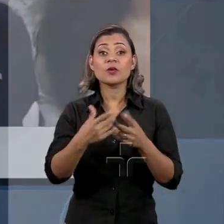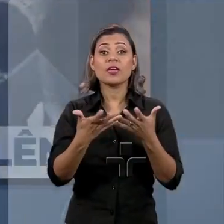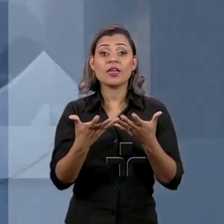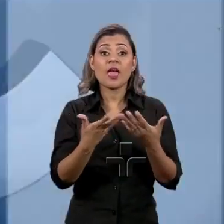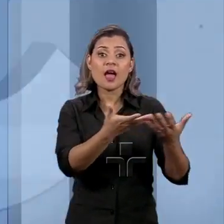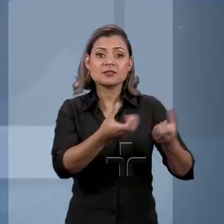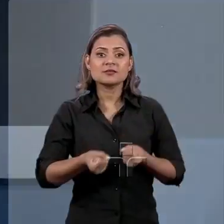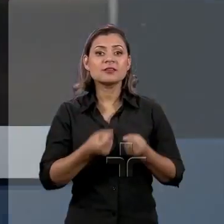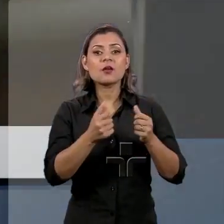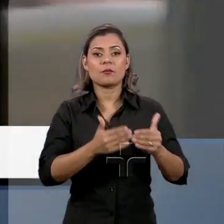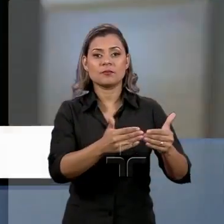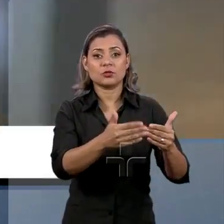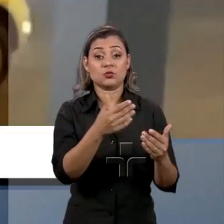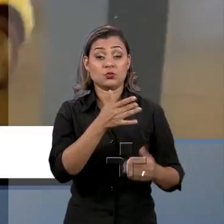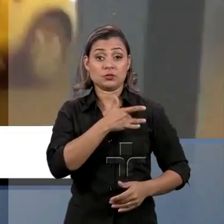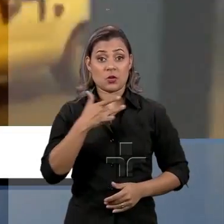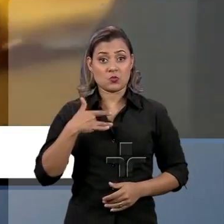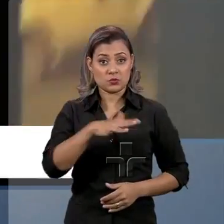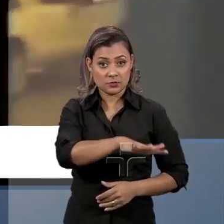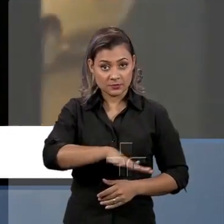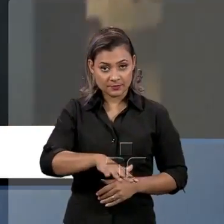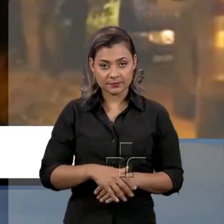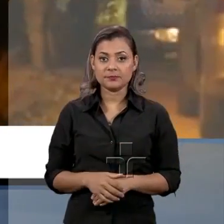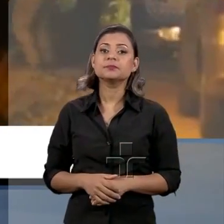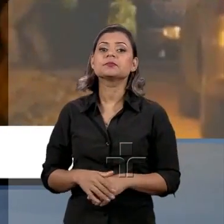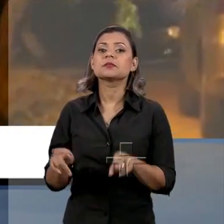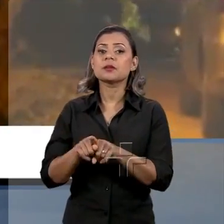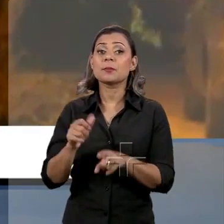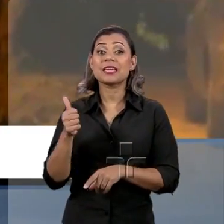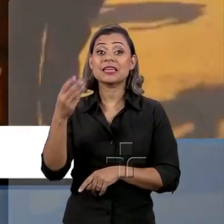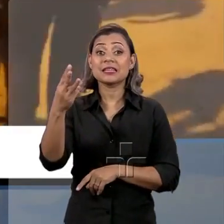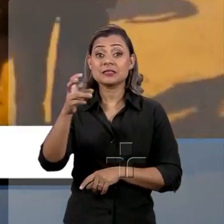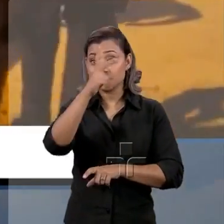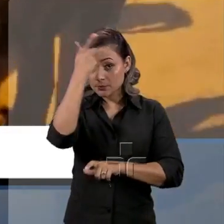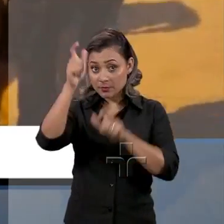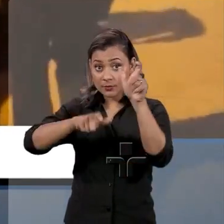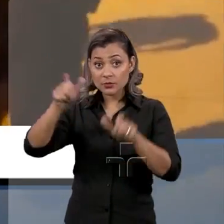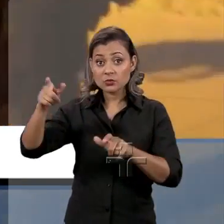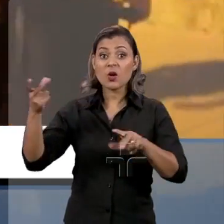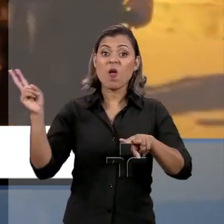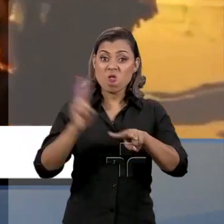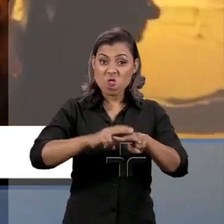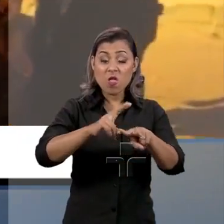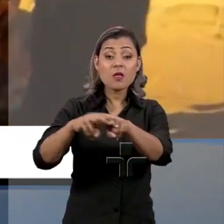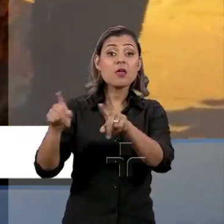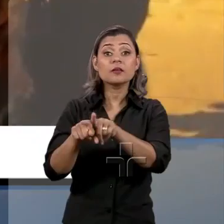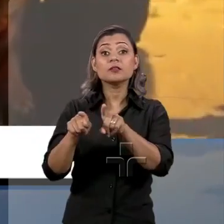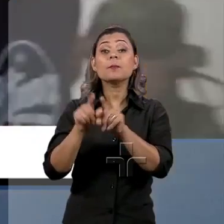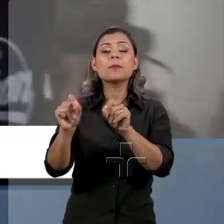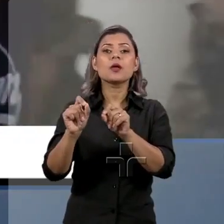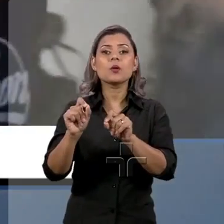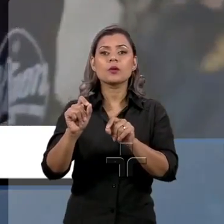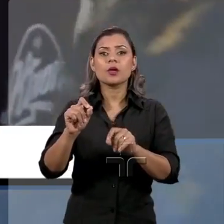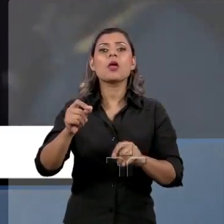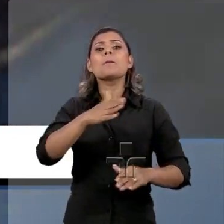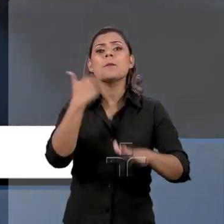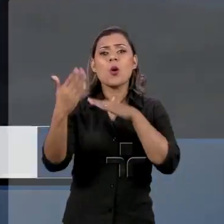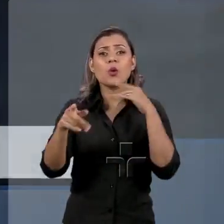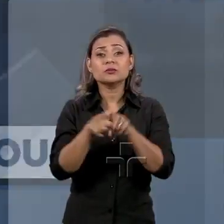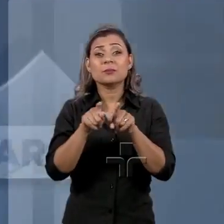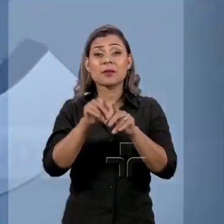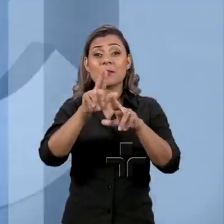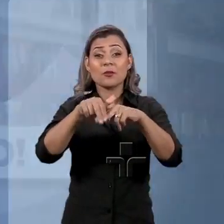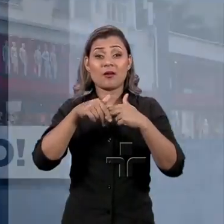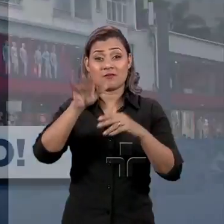Saúde. 15 suspeitos morrem e mais de 20 são presos em operações contra o crime na região